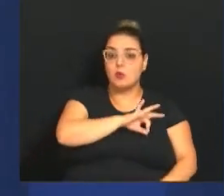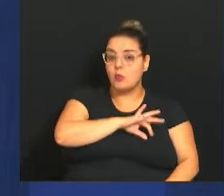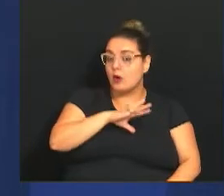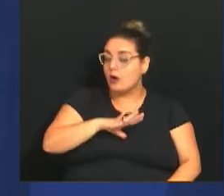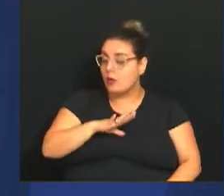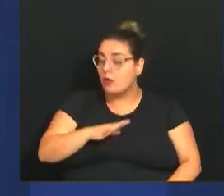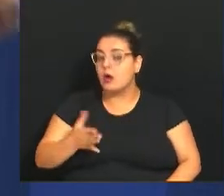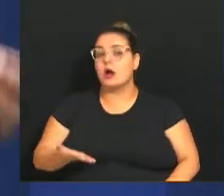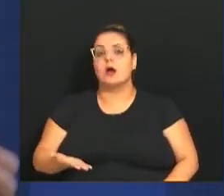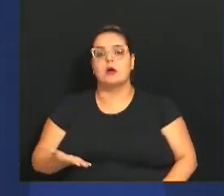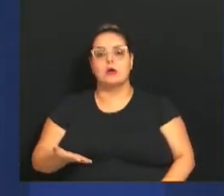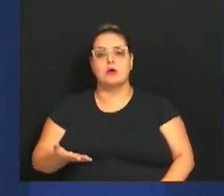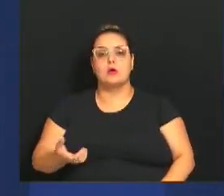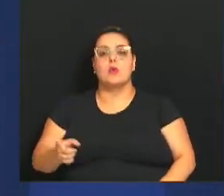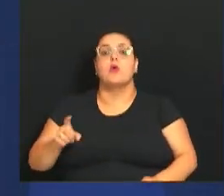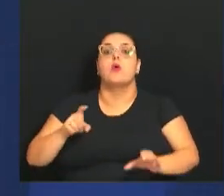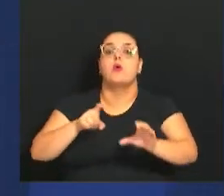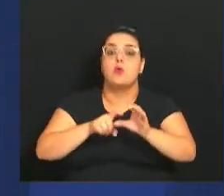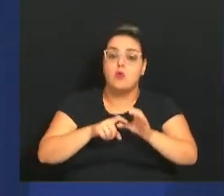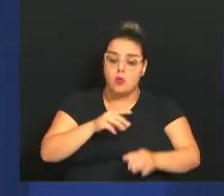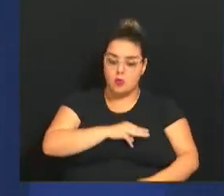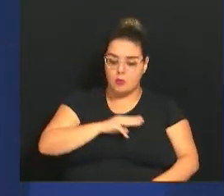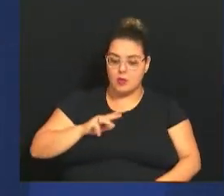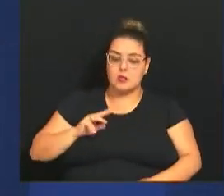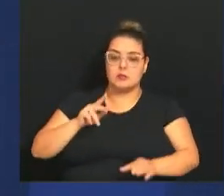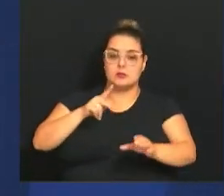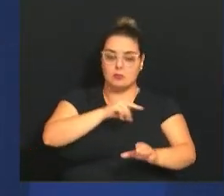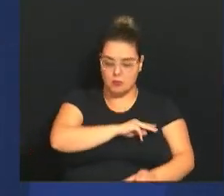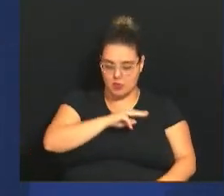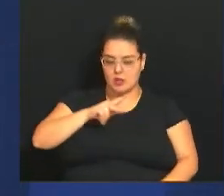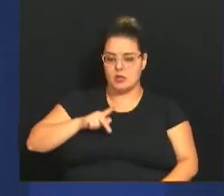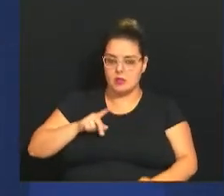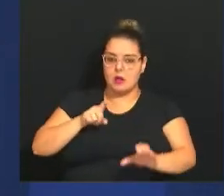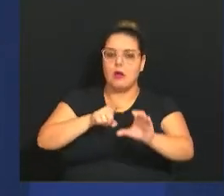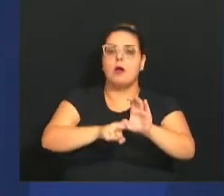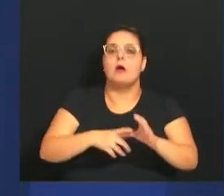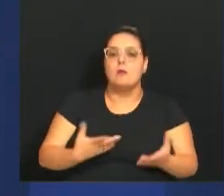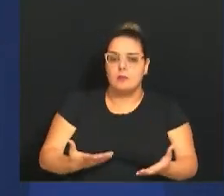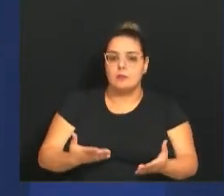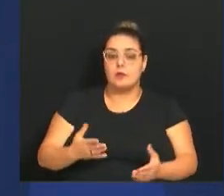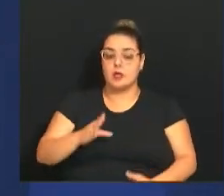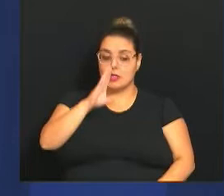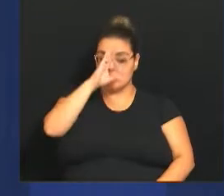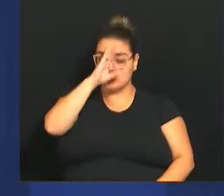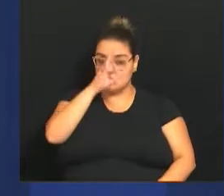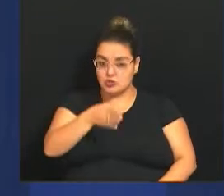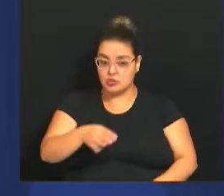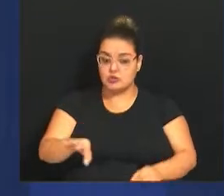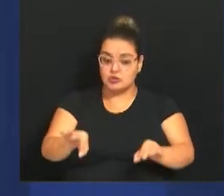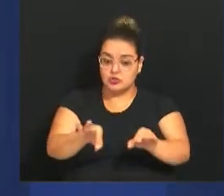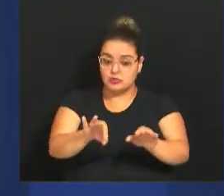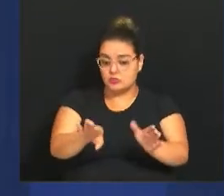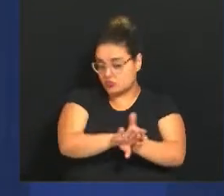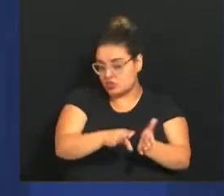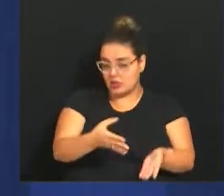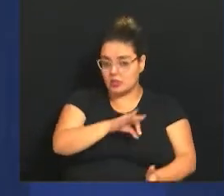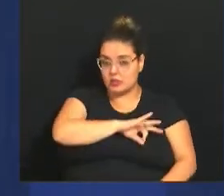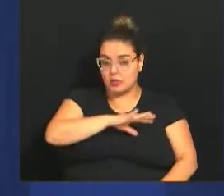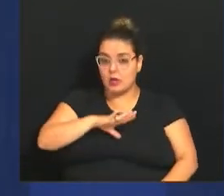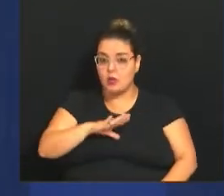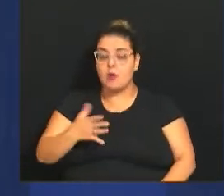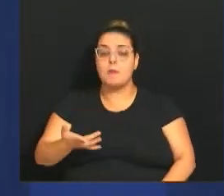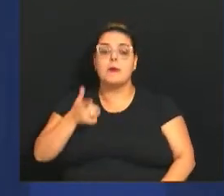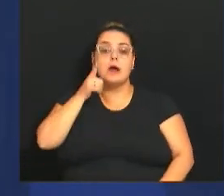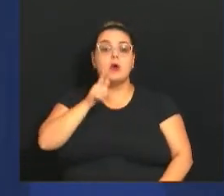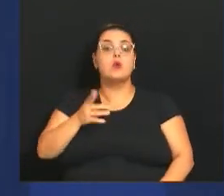um convênio com o Ministério Público, porque as medidas protetivas cheguem direto já na guarda. Então, é para que a gente consiga, né,